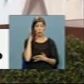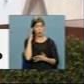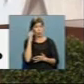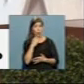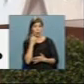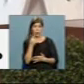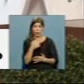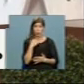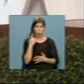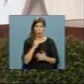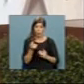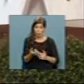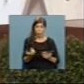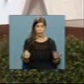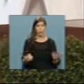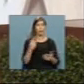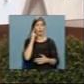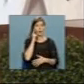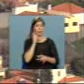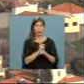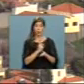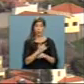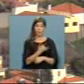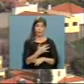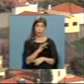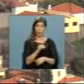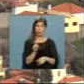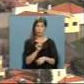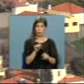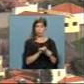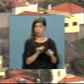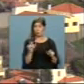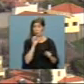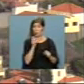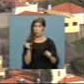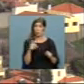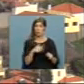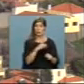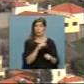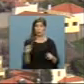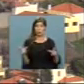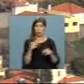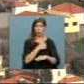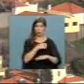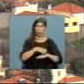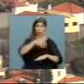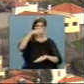considerado insuficiente. Na Madeira, nos mesmos 24 meses, devem surgir 600 novos focos.